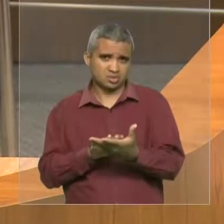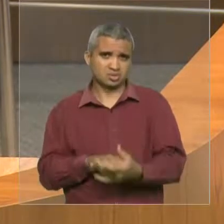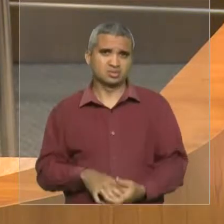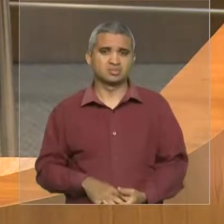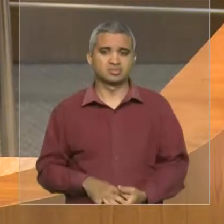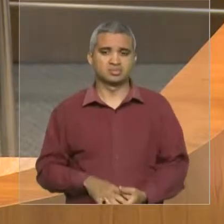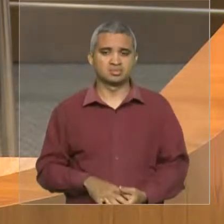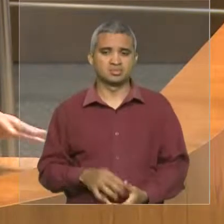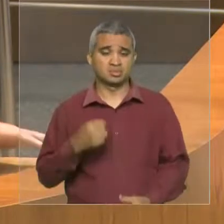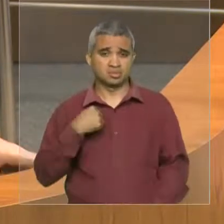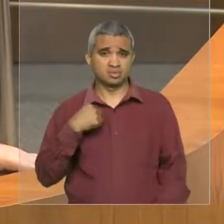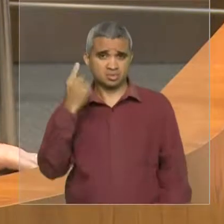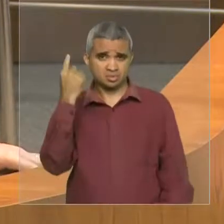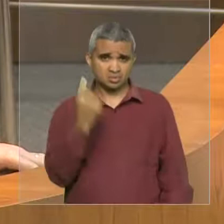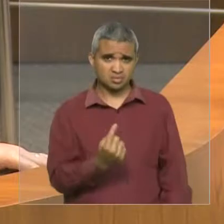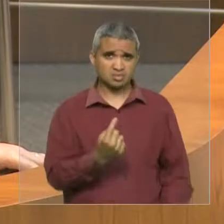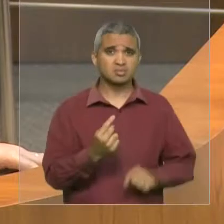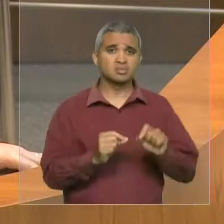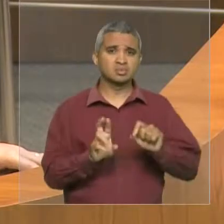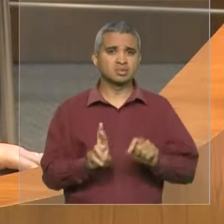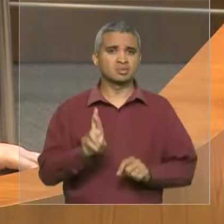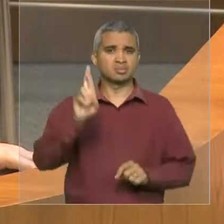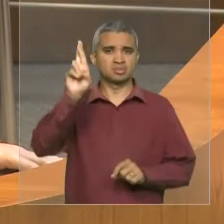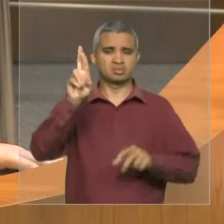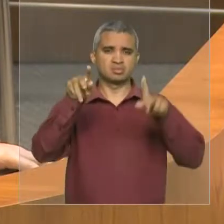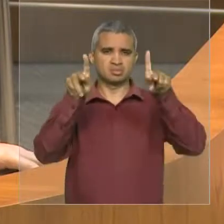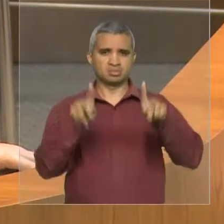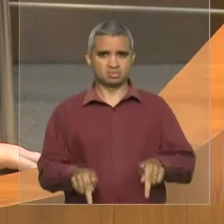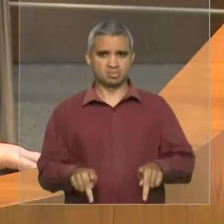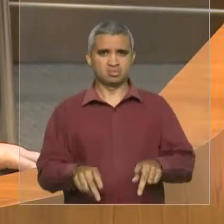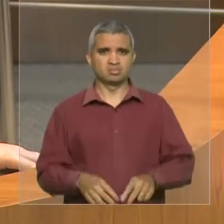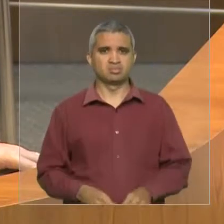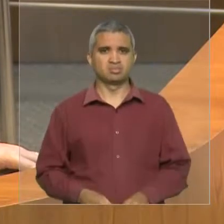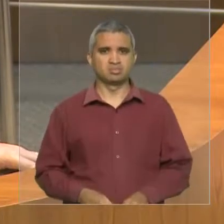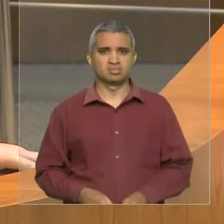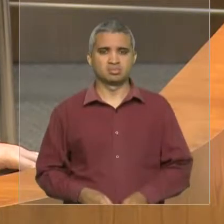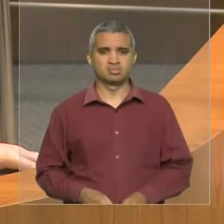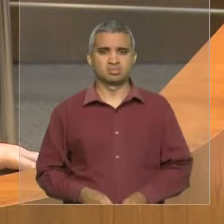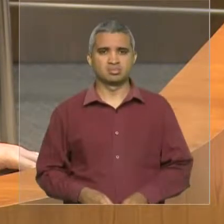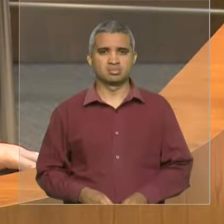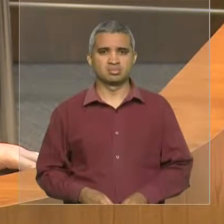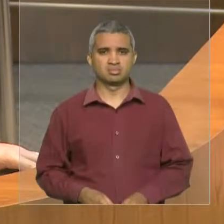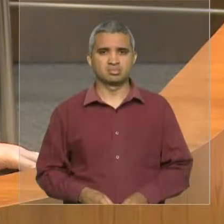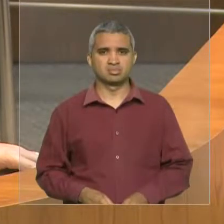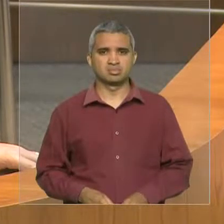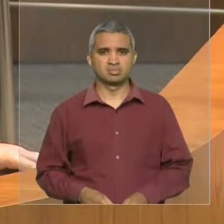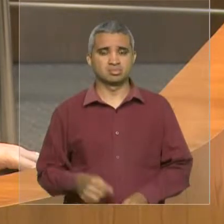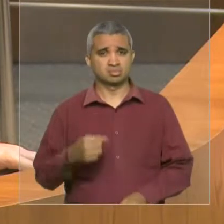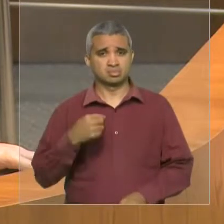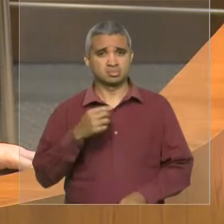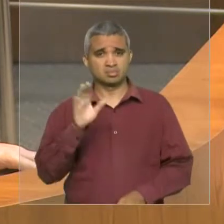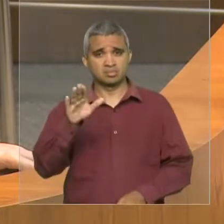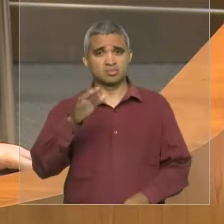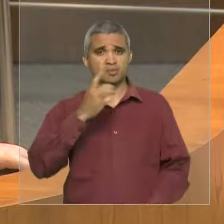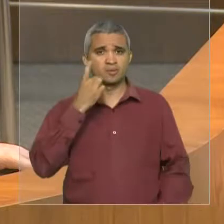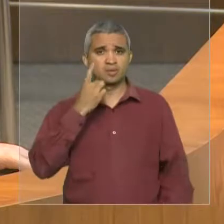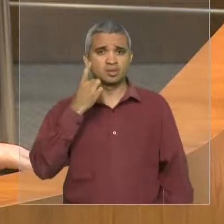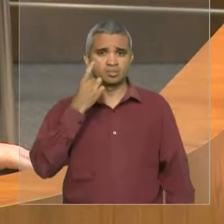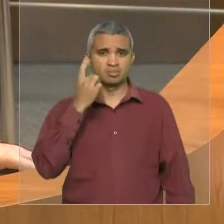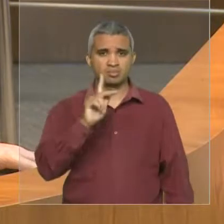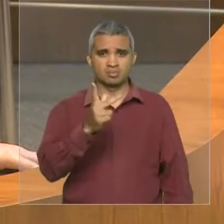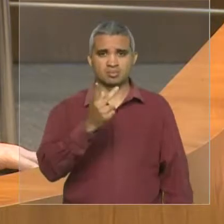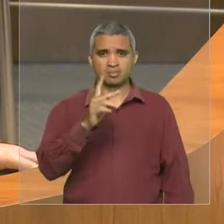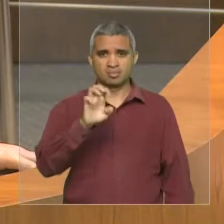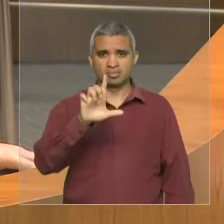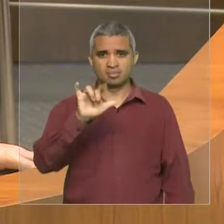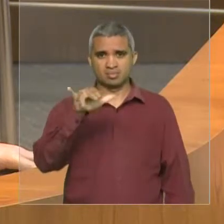de toda a população. Fazer aqui, senhores deputados, deputado Hélio, fazer aqui